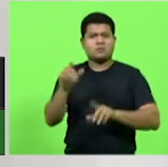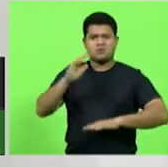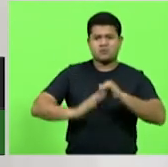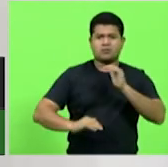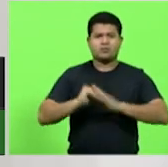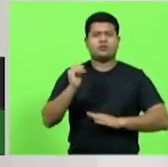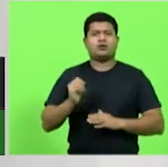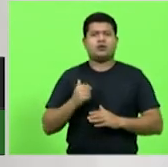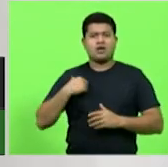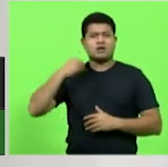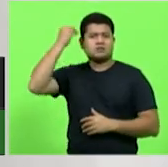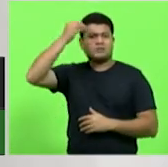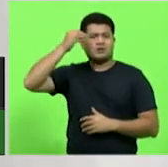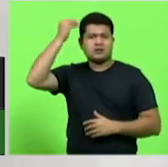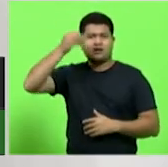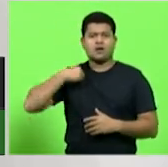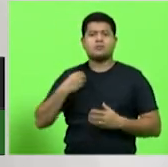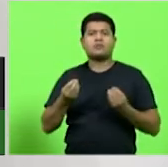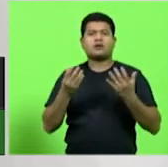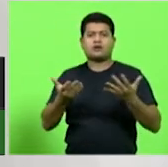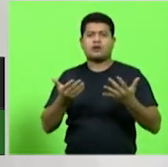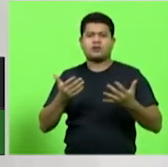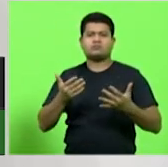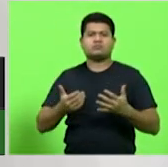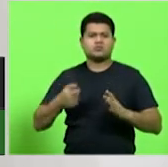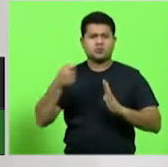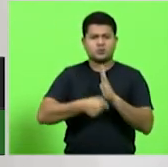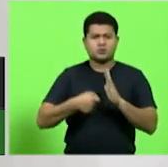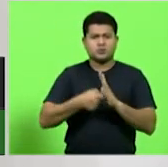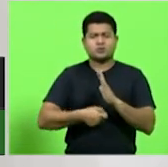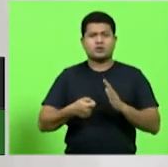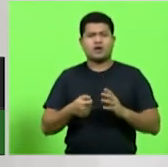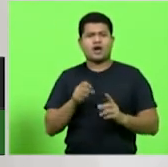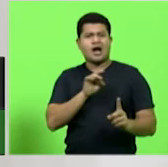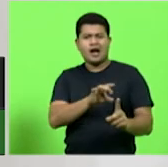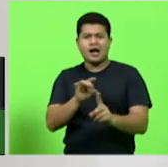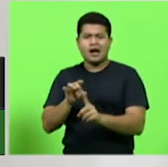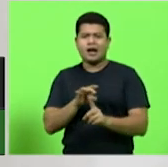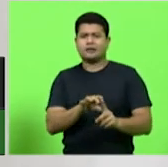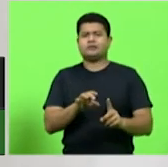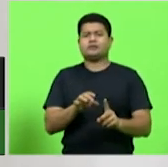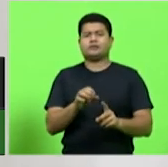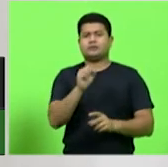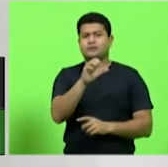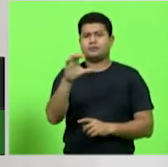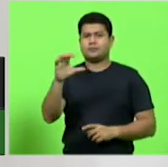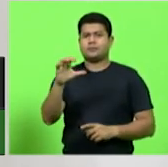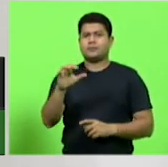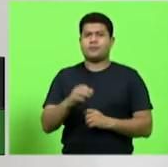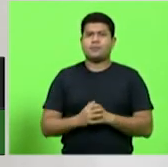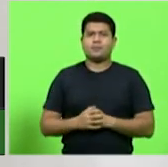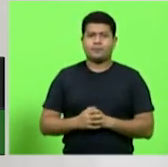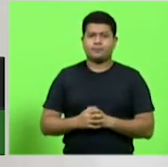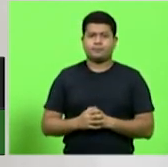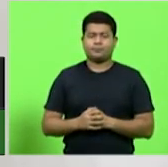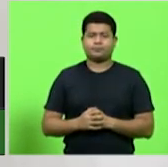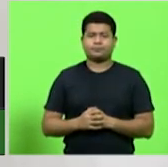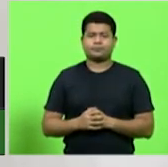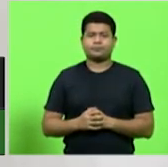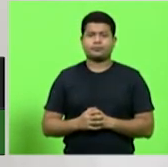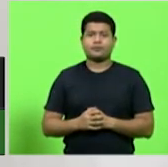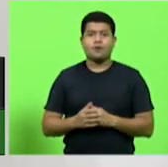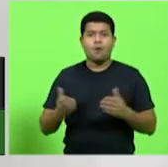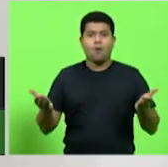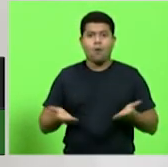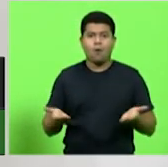para lutar pela sua gente e por cada pedacinho da nossa maravilhosa Santa Catarina.